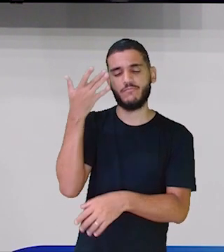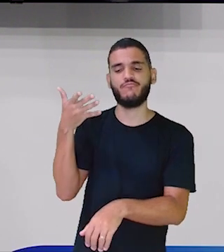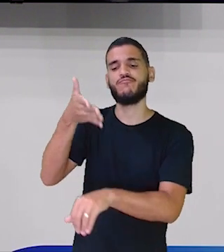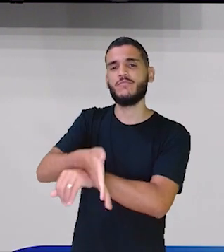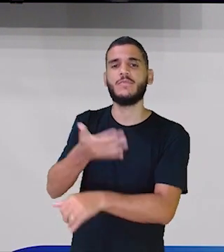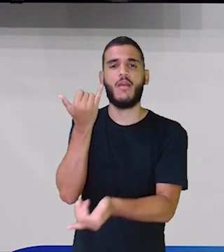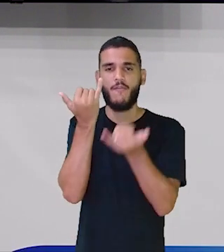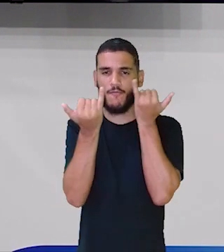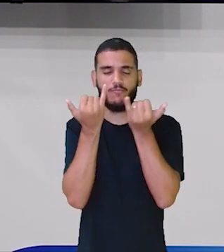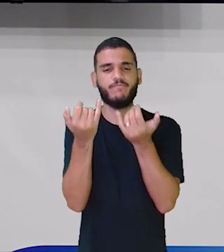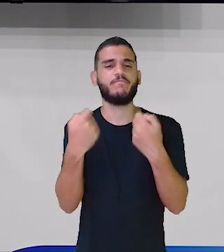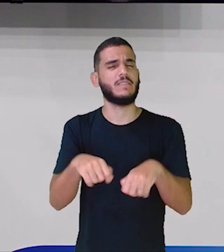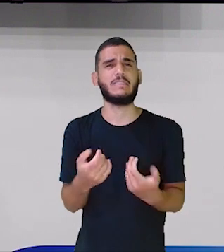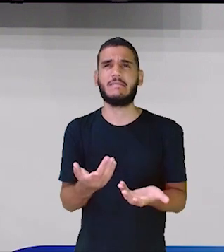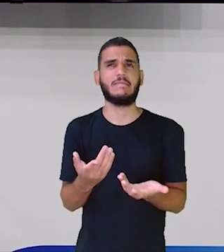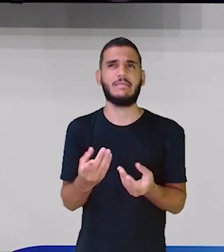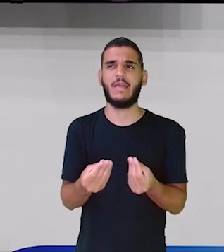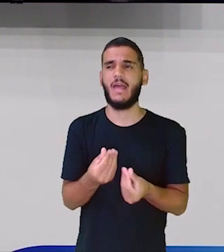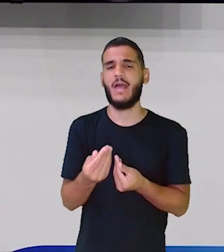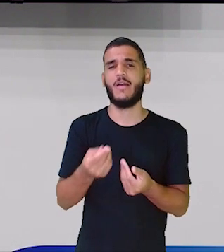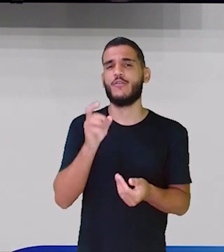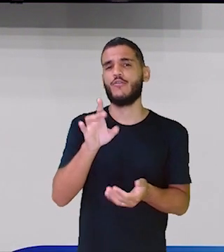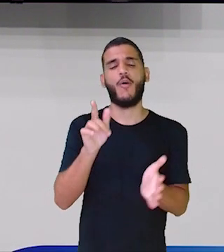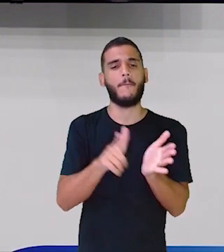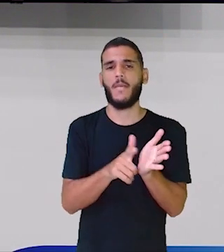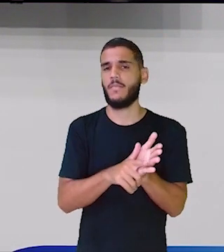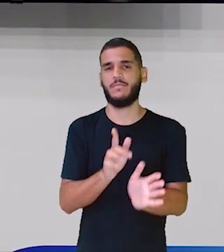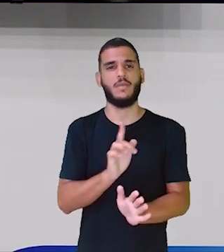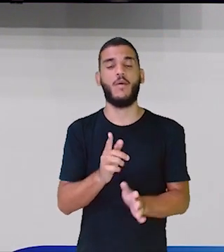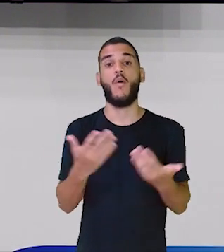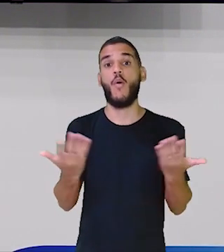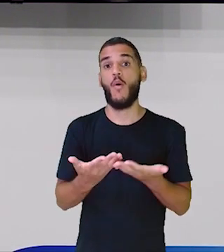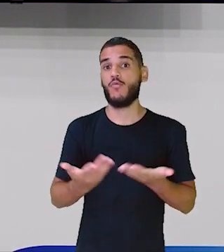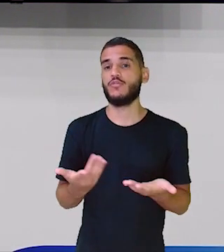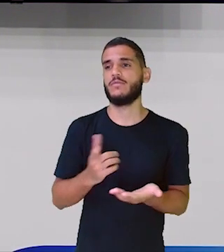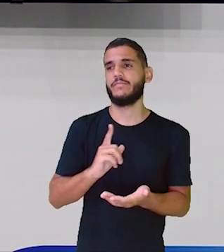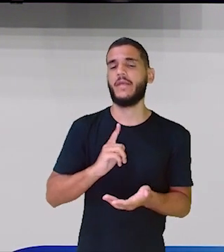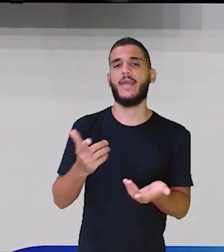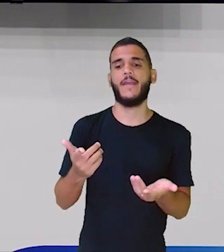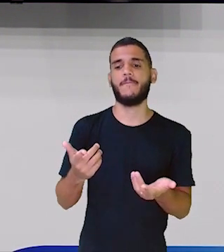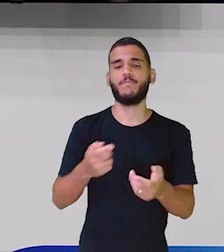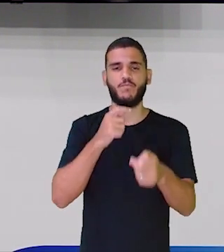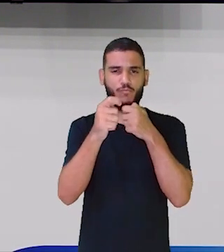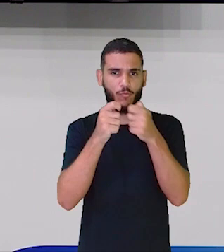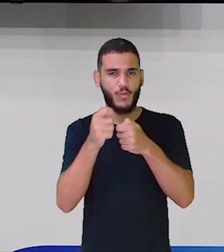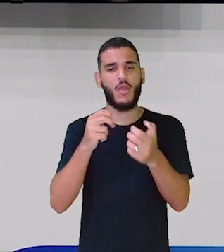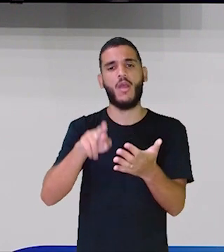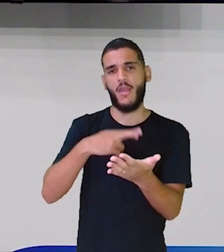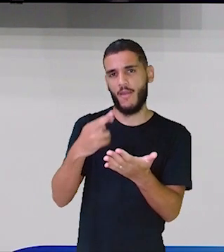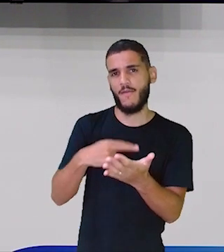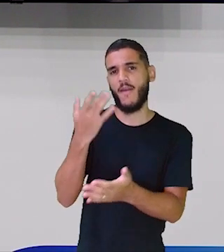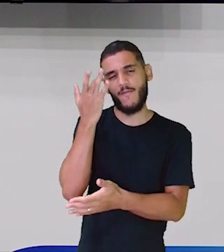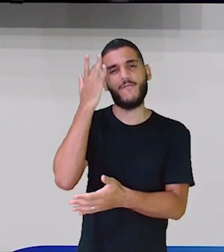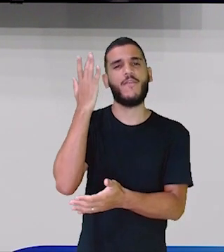essa informação. Não precisa ser só no papel. Hoje em dia, os jornais, revistas estão aí mais fáceis